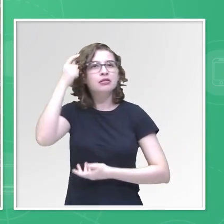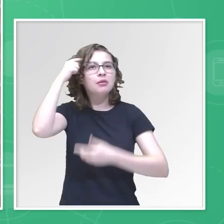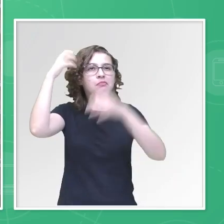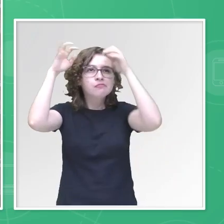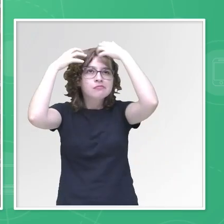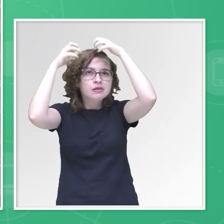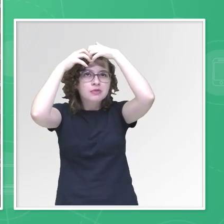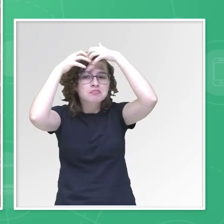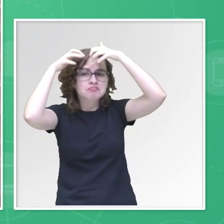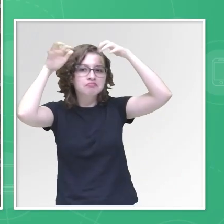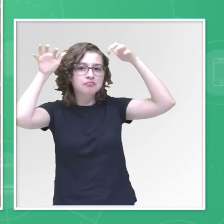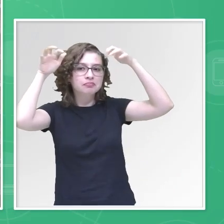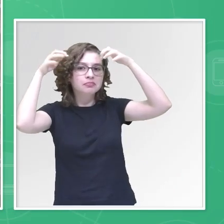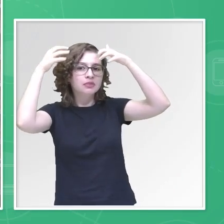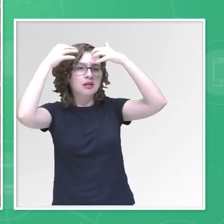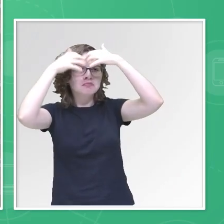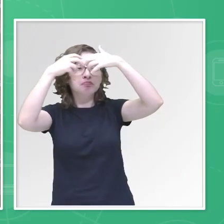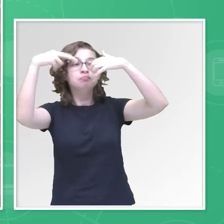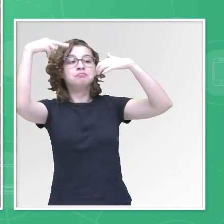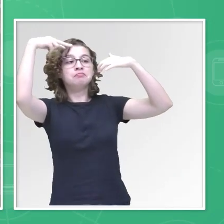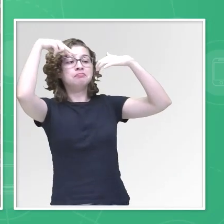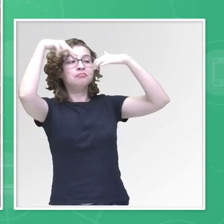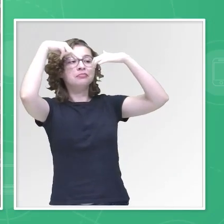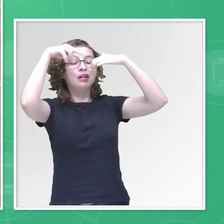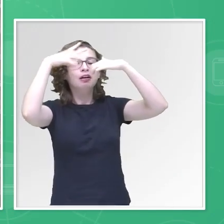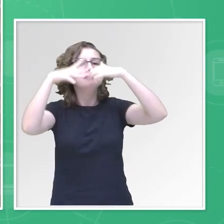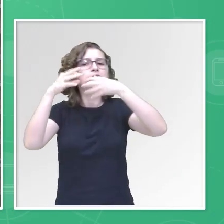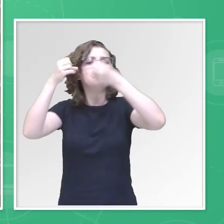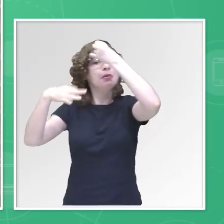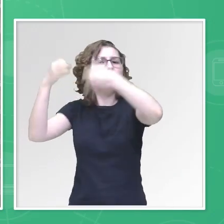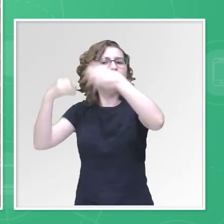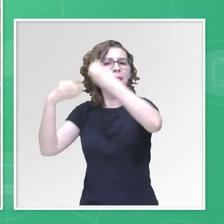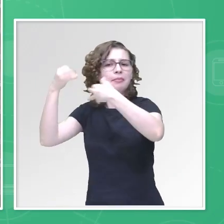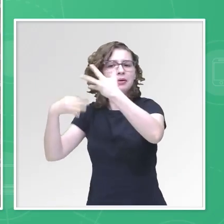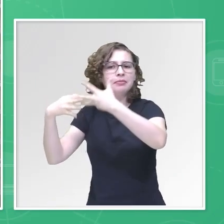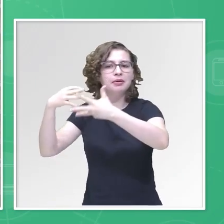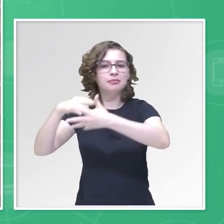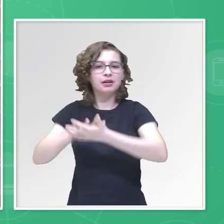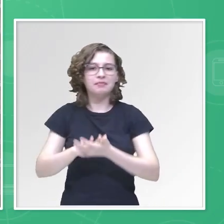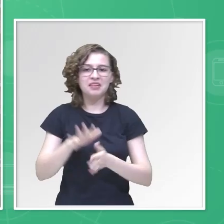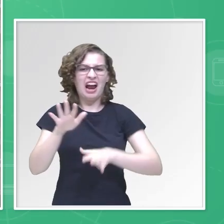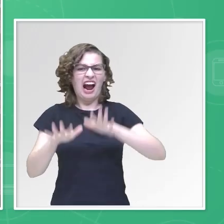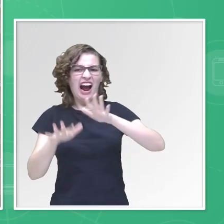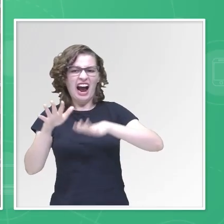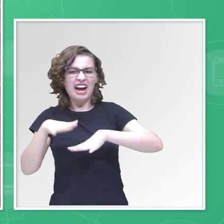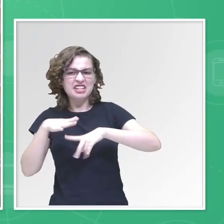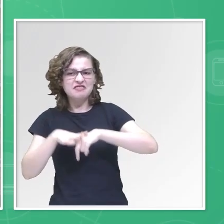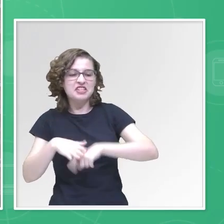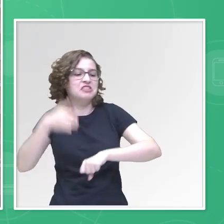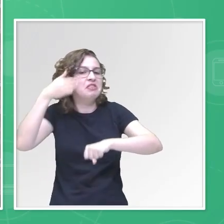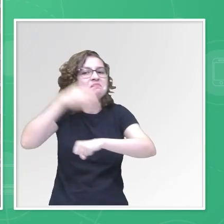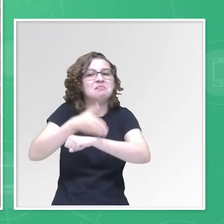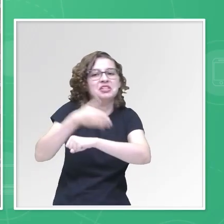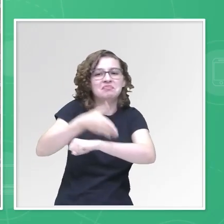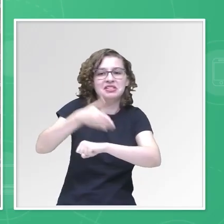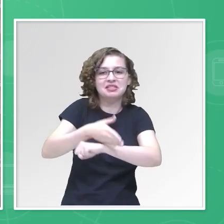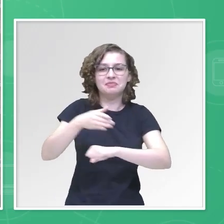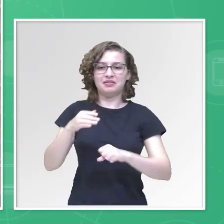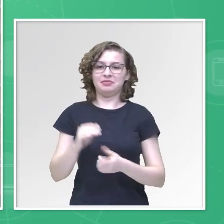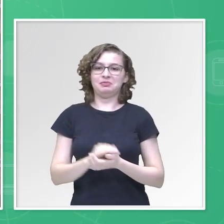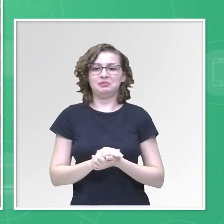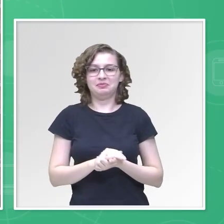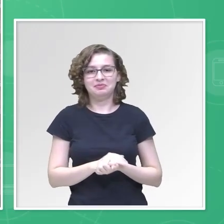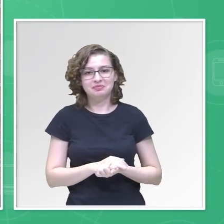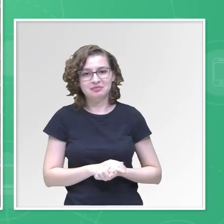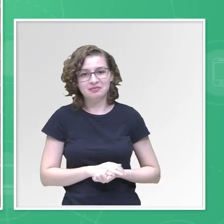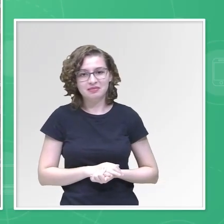sabe de tudo sabe tanto que ele às vezes até se mete na voz dele fala às vezes é o